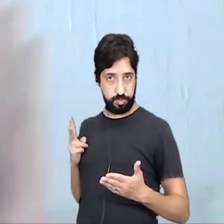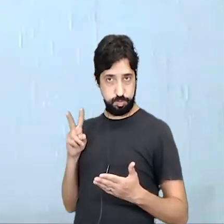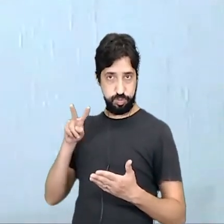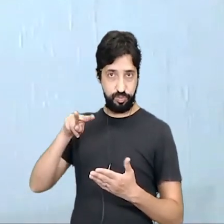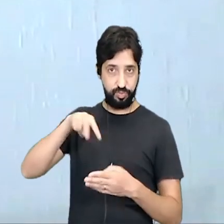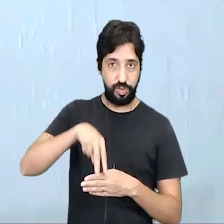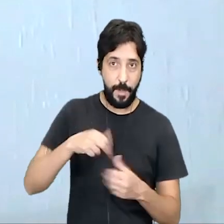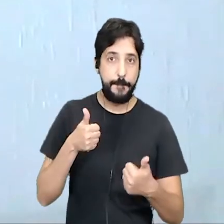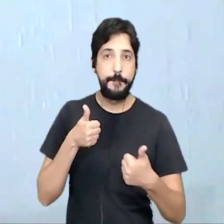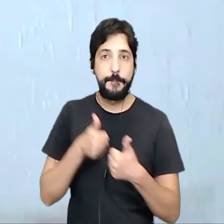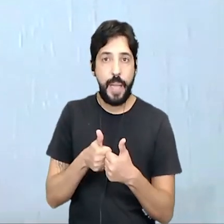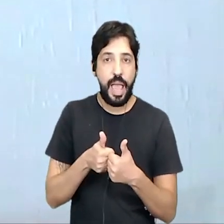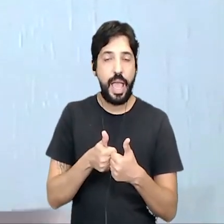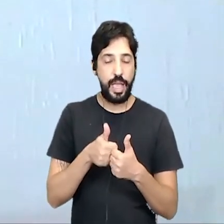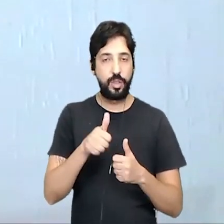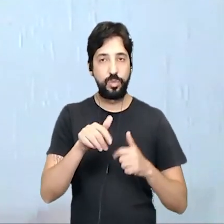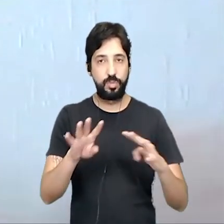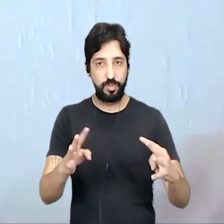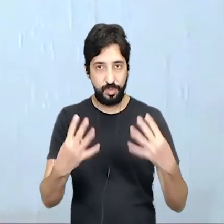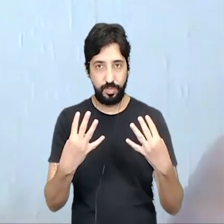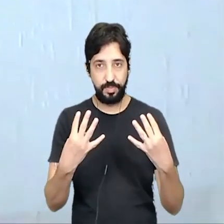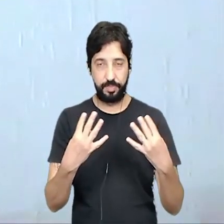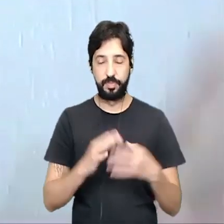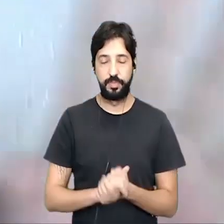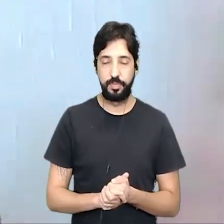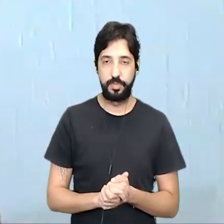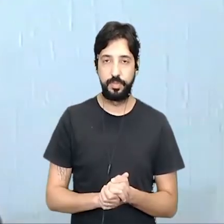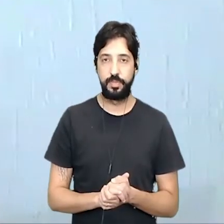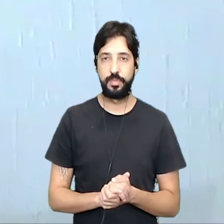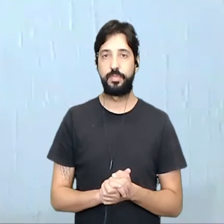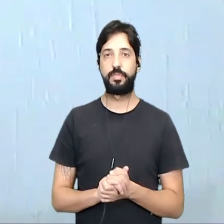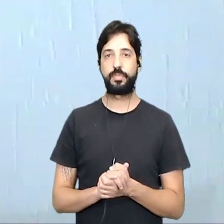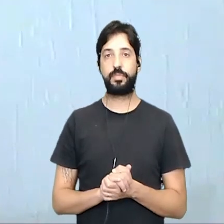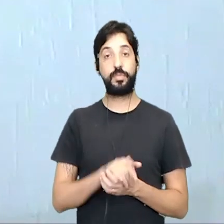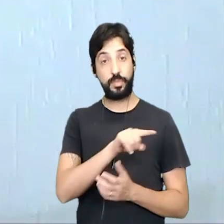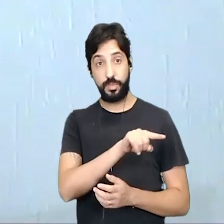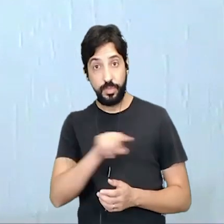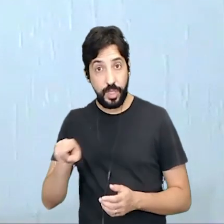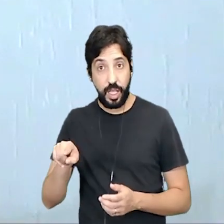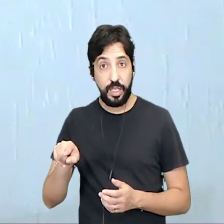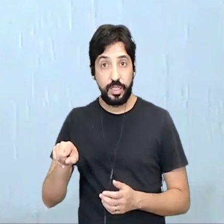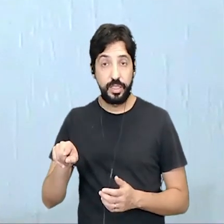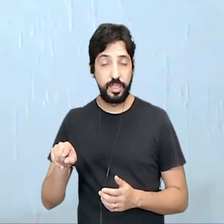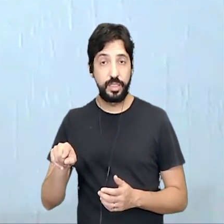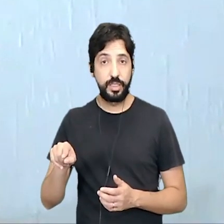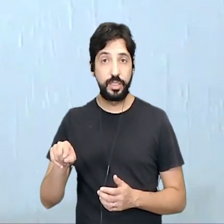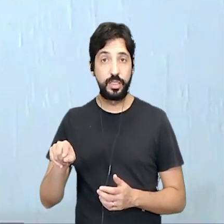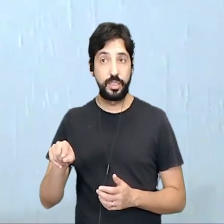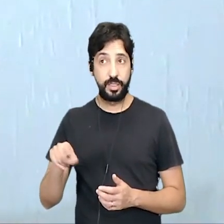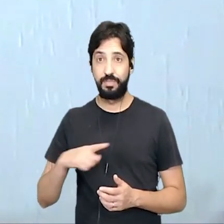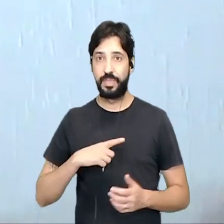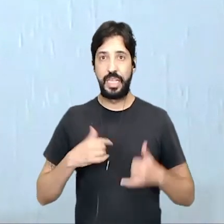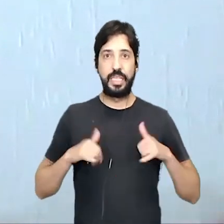do palco e até ali perto do povo que estava na nossa frente. E